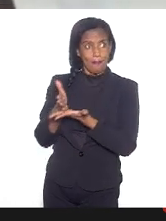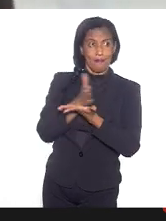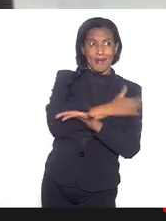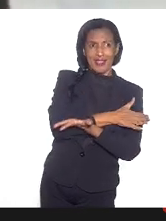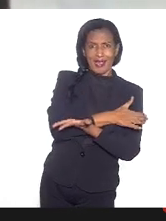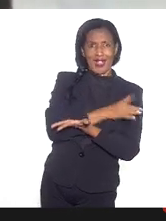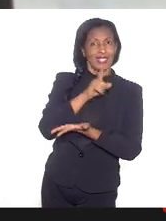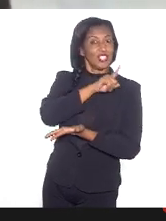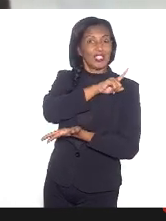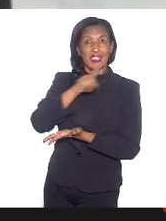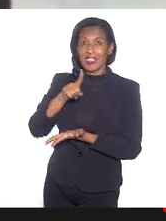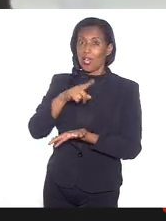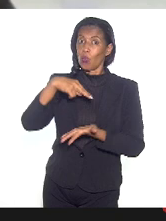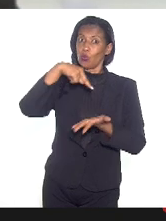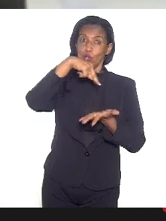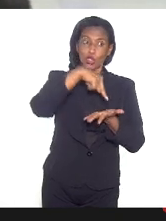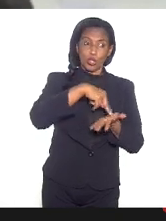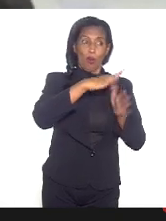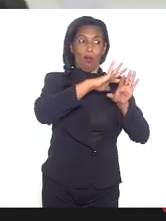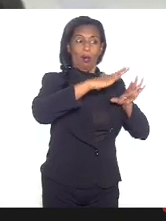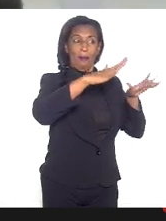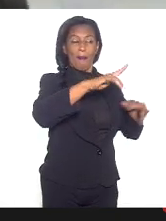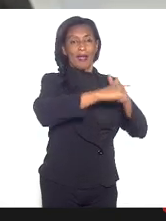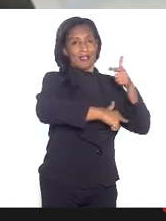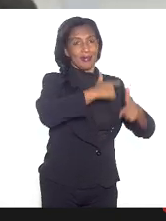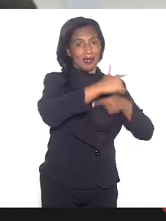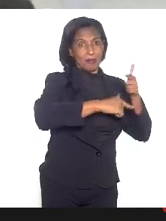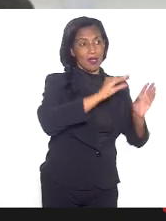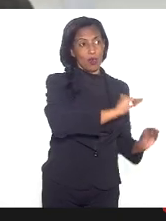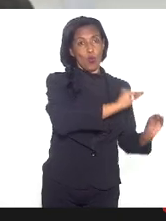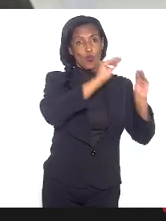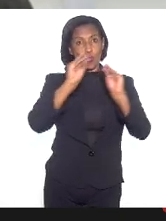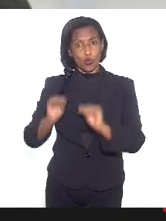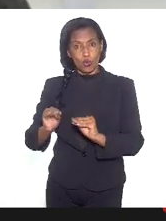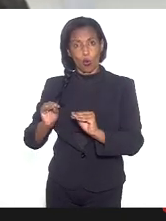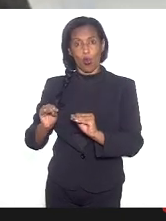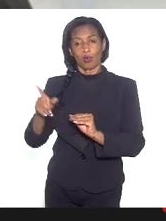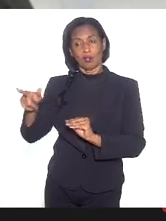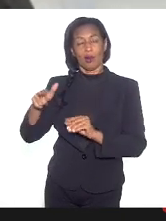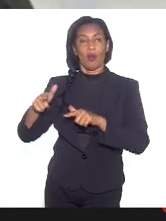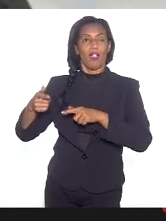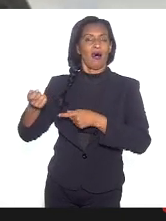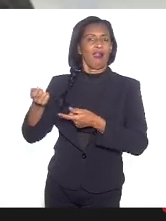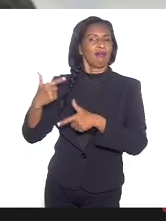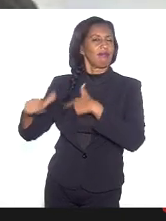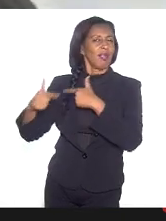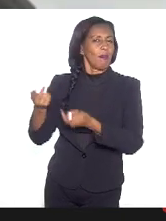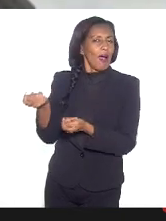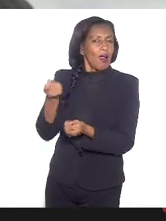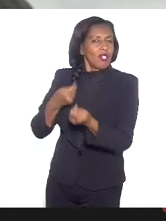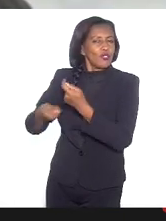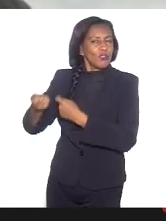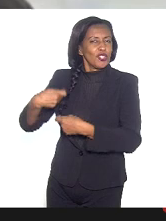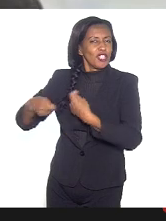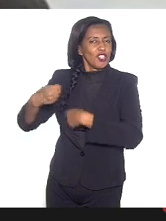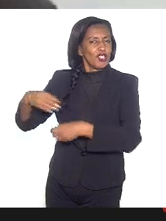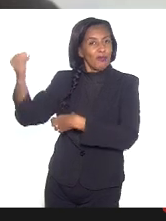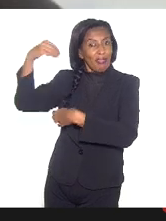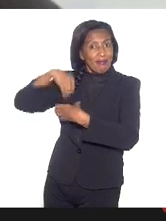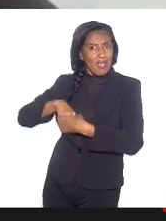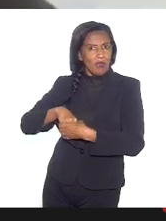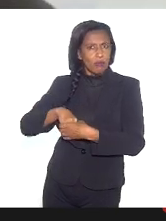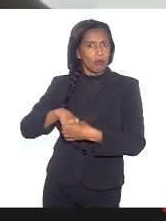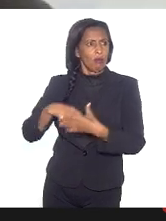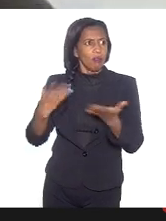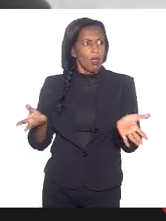guarda-vidas não estão com pé na areia, estão em funções administrativas necessárias, ok? Mas o que mostra um déficit